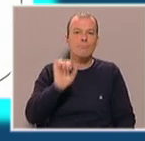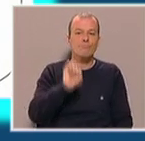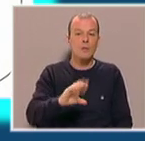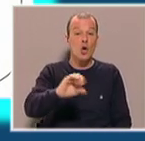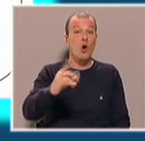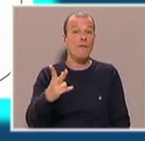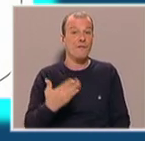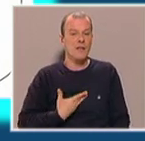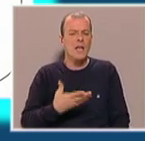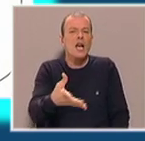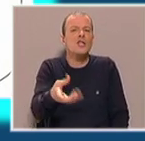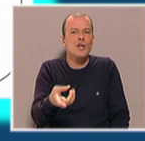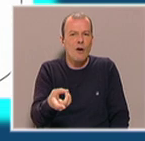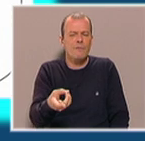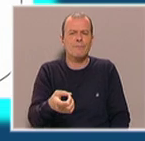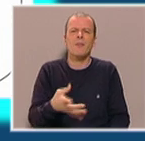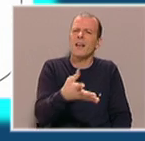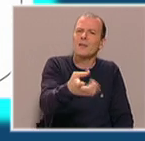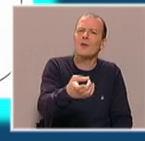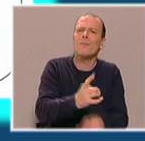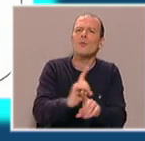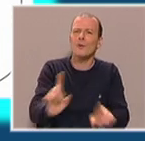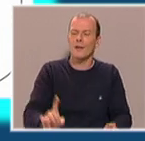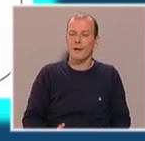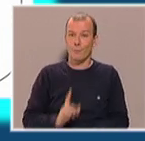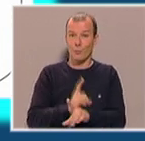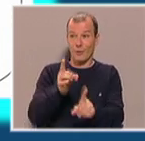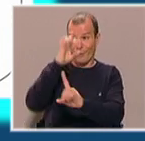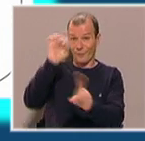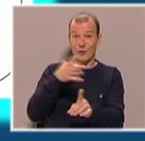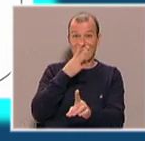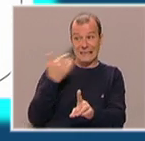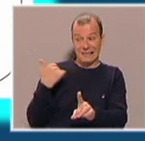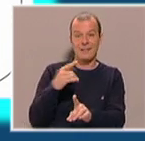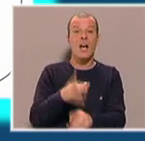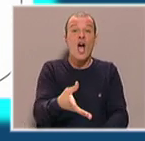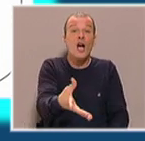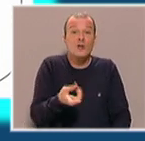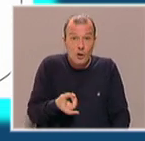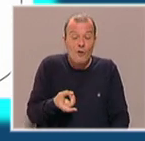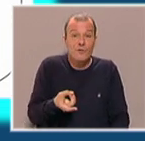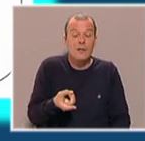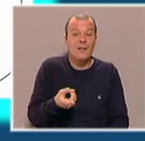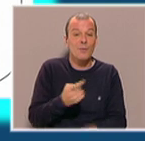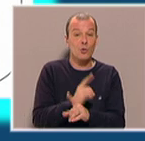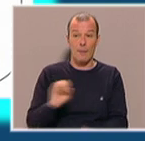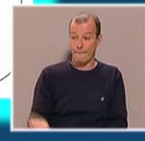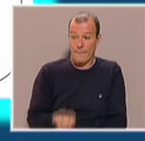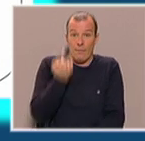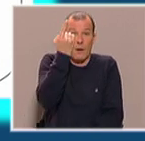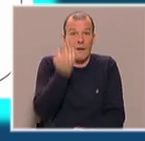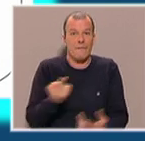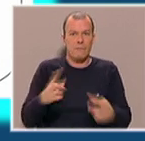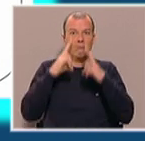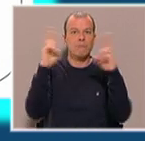Covid-19. 19 porquê? Como há pouco a professora Márcia referiu e também foi referido no vídeo, é 19 porque a primeira vez que este vírus